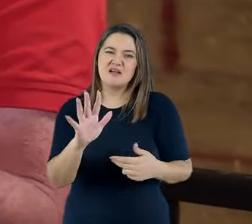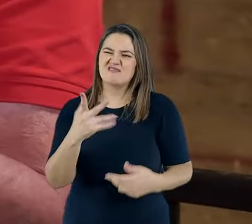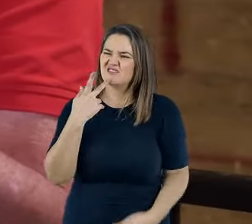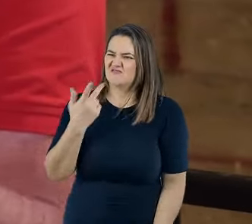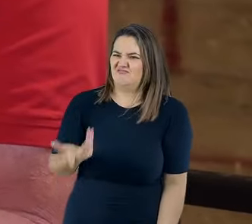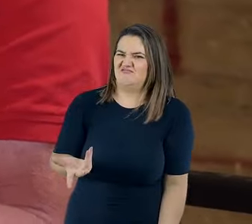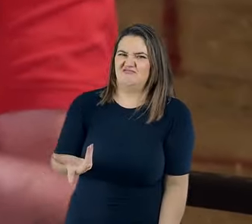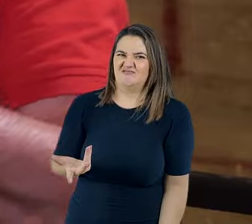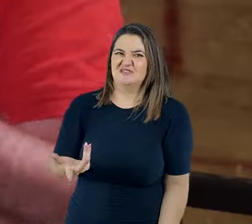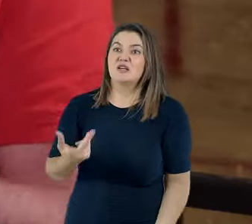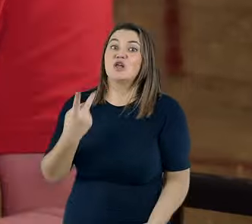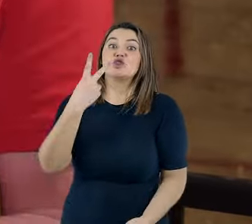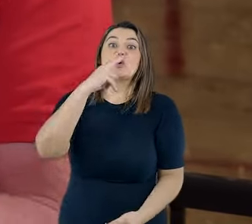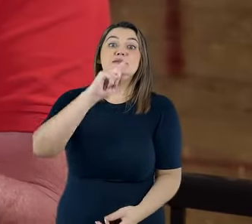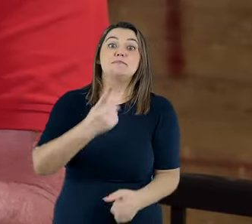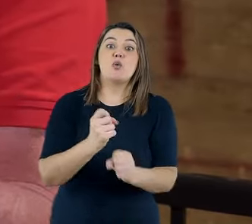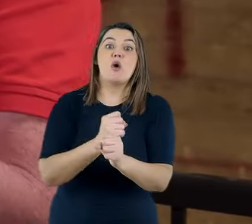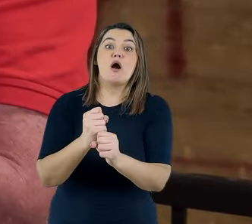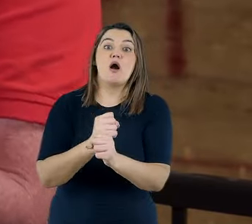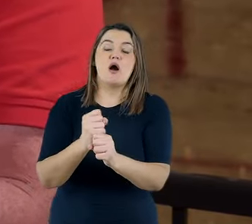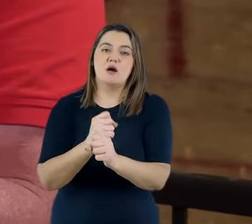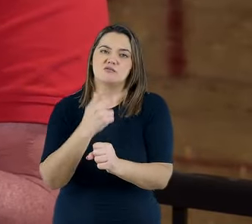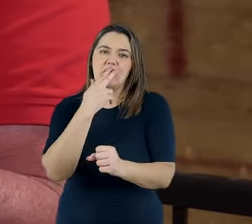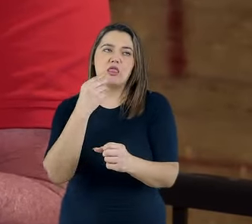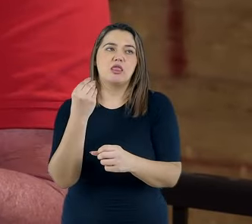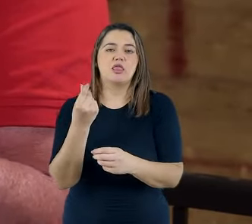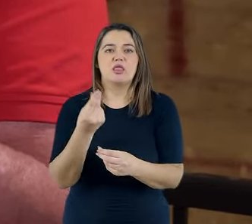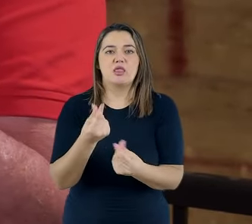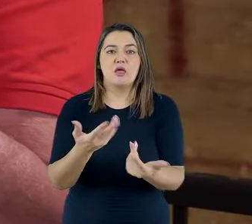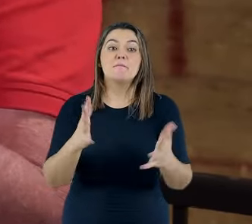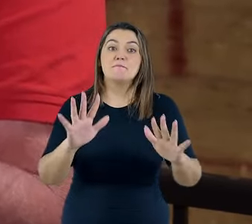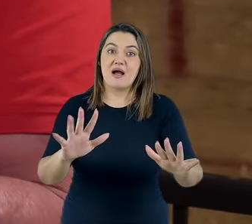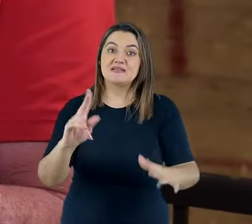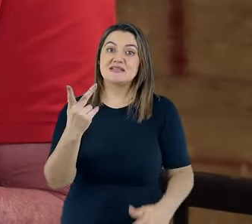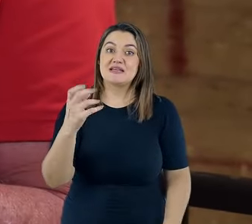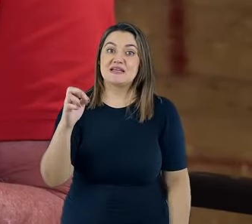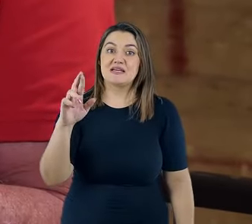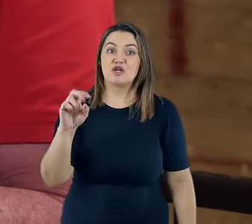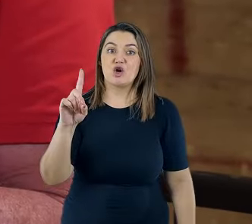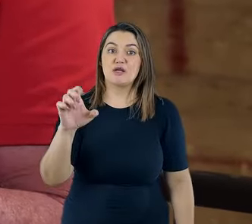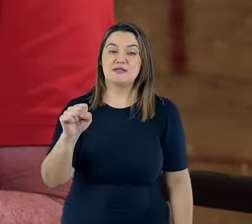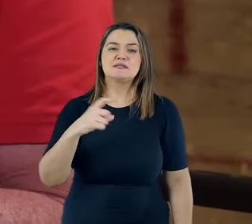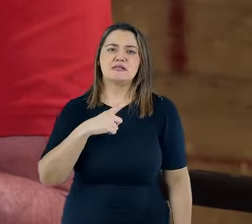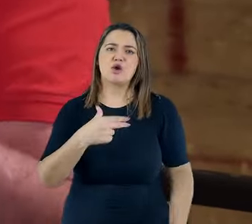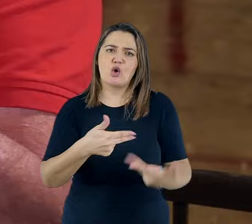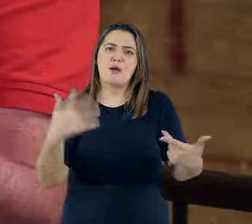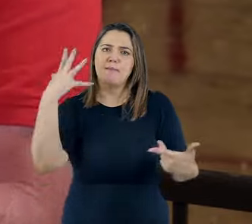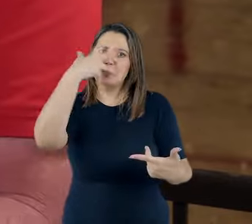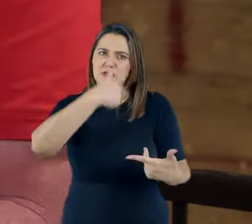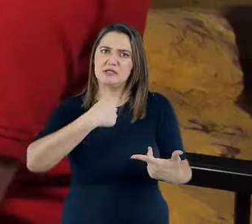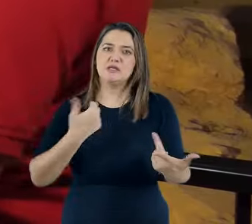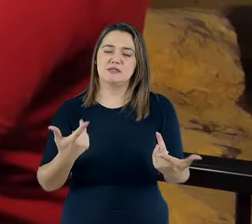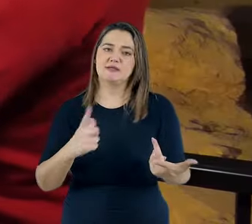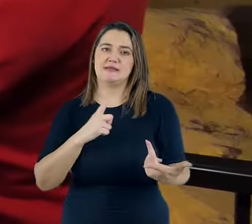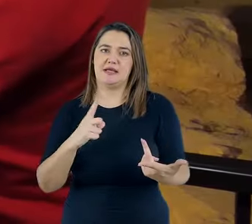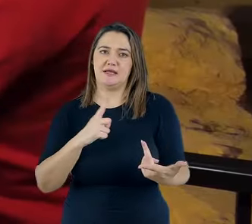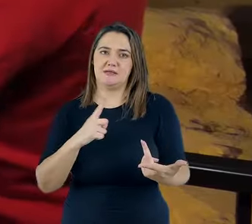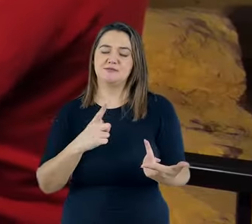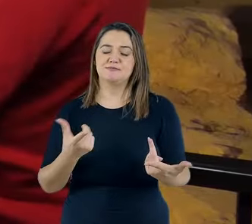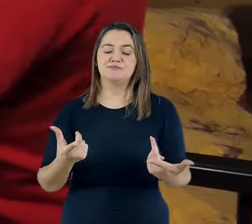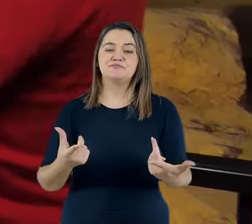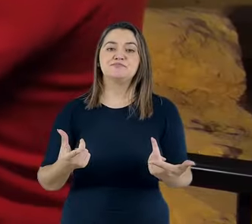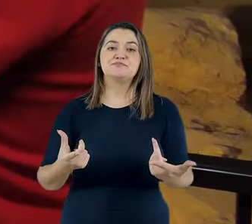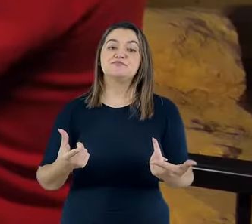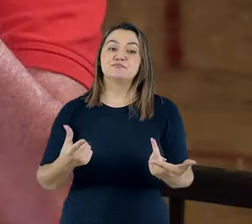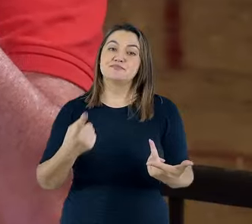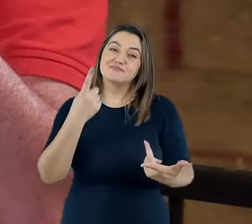pode dizer, ah, mas espera aí, passaram 2000 anos, lógico, tem ruínas. Mas Herodes já deixou coisas bem, bem bonitas para a gente depois de 2000 anos. E aqui vemos